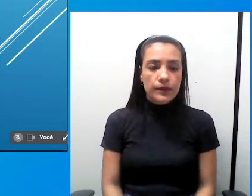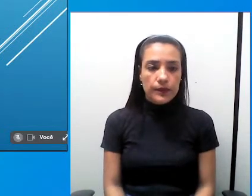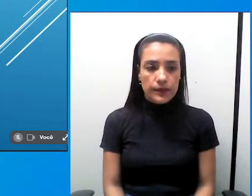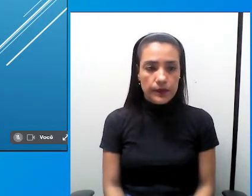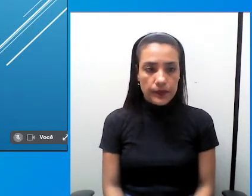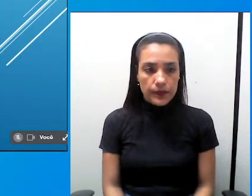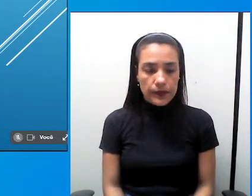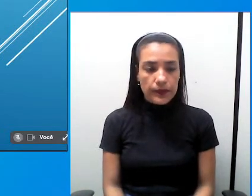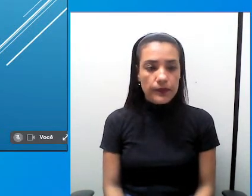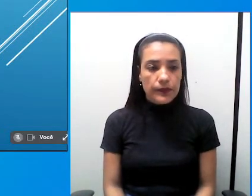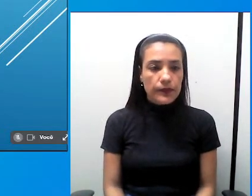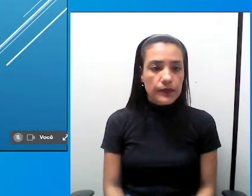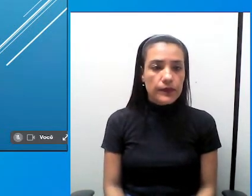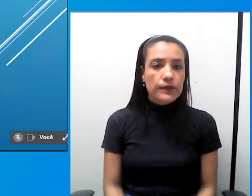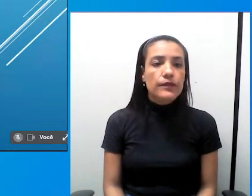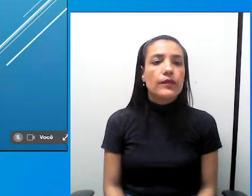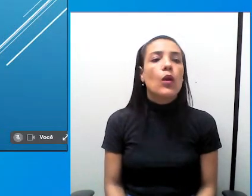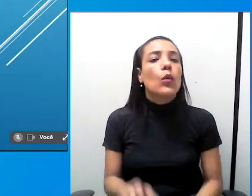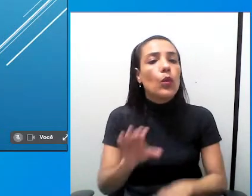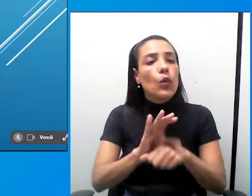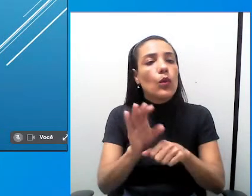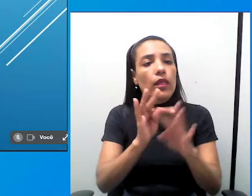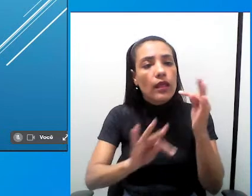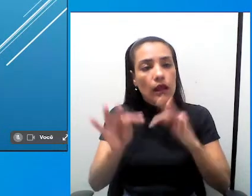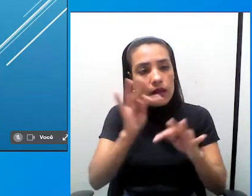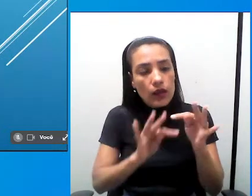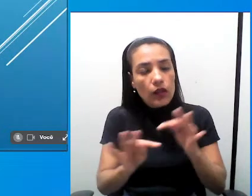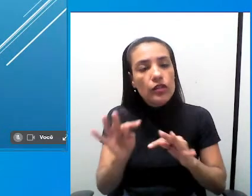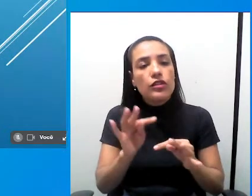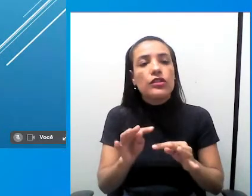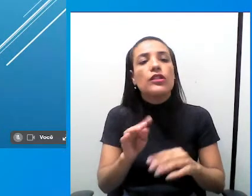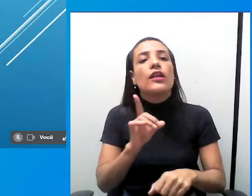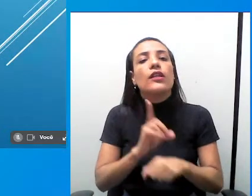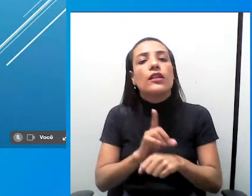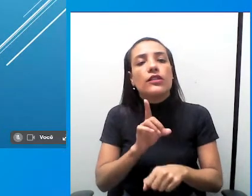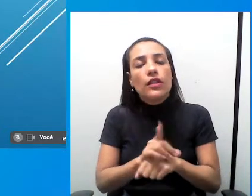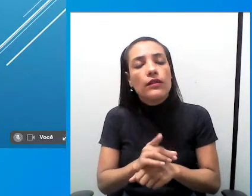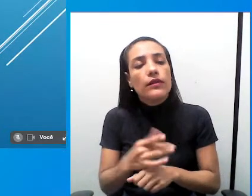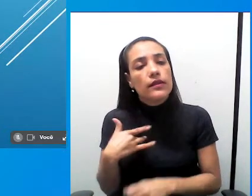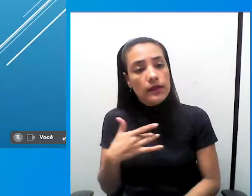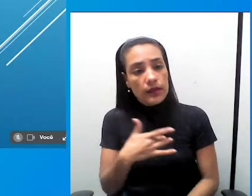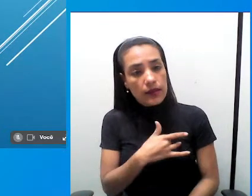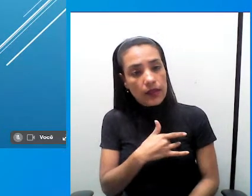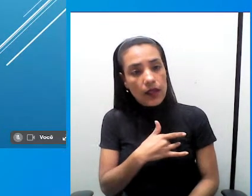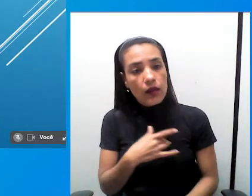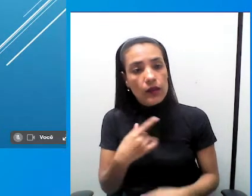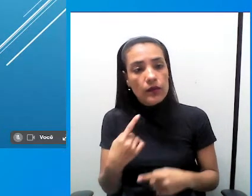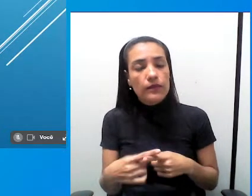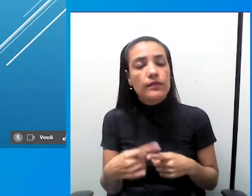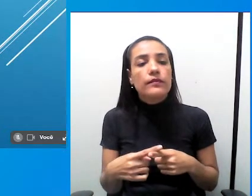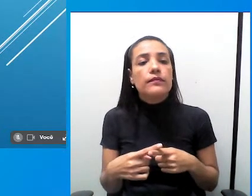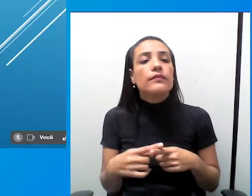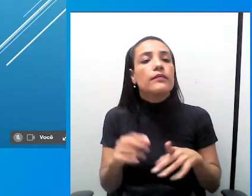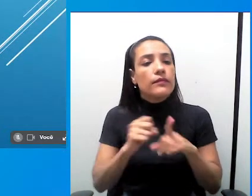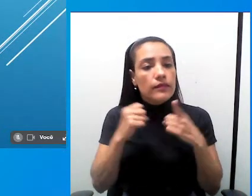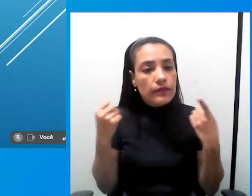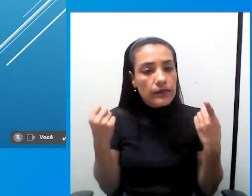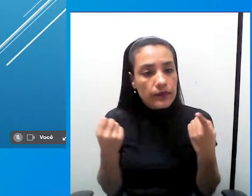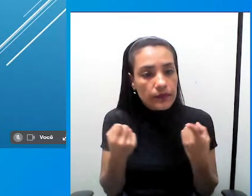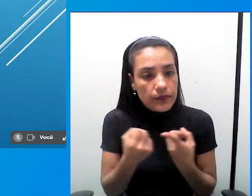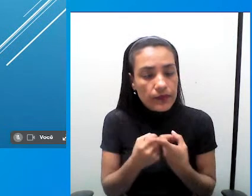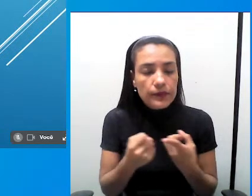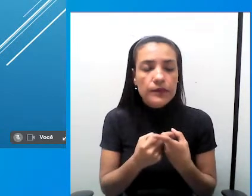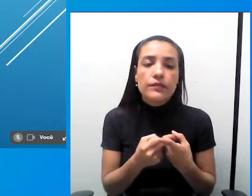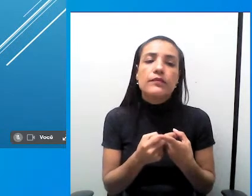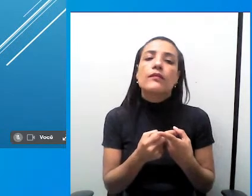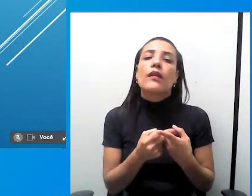gente implantou o curso de Tecnologia em Gestão em Saúde a partir de uma demanda levantada pela própria comunidade de projetos prévios que